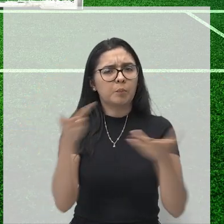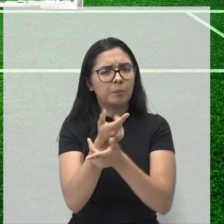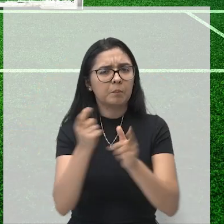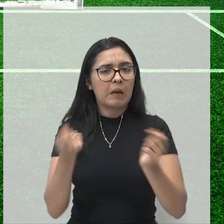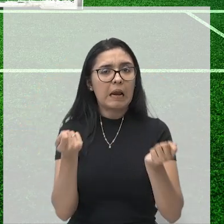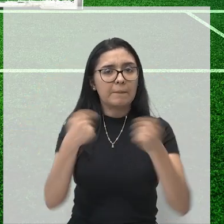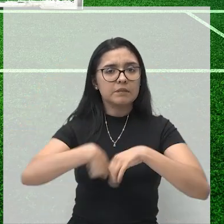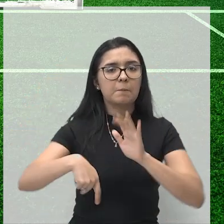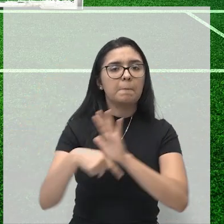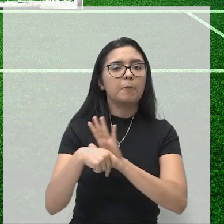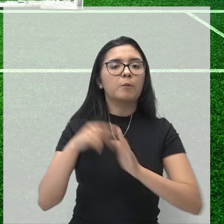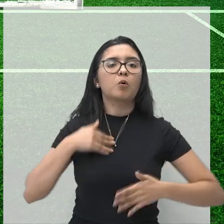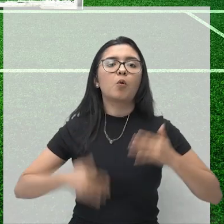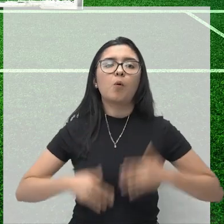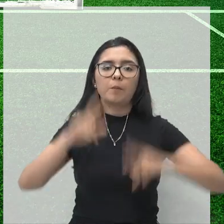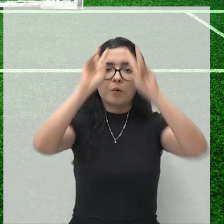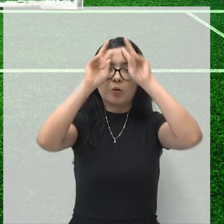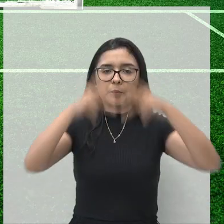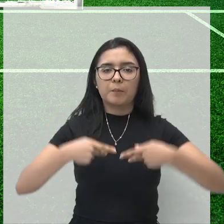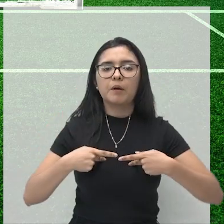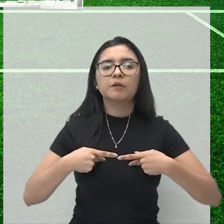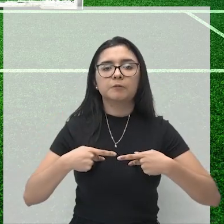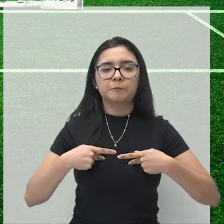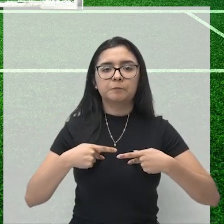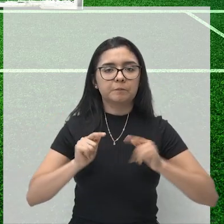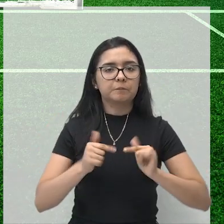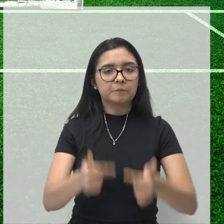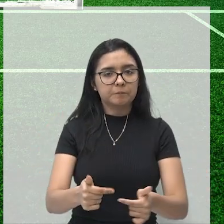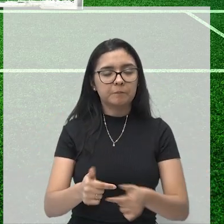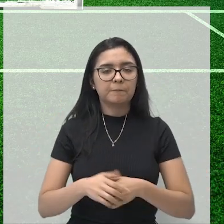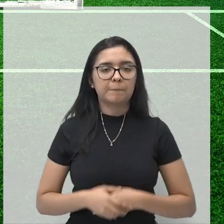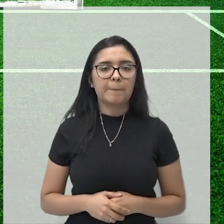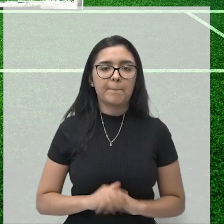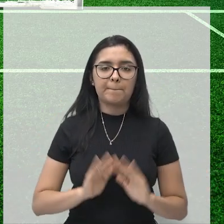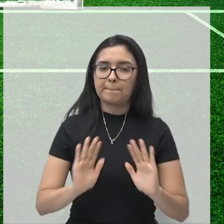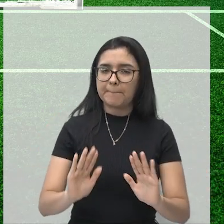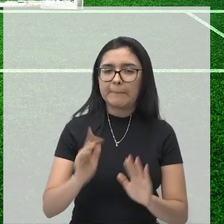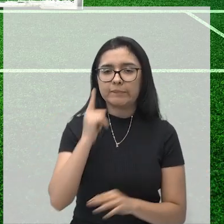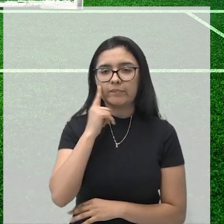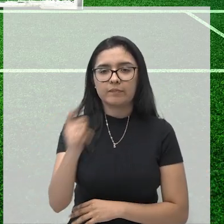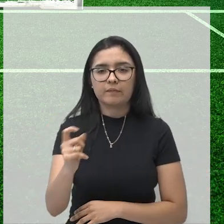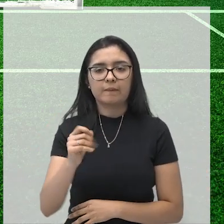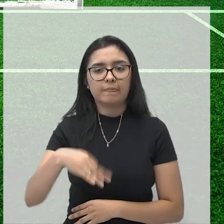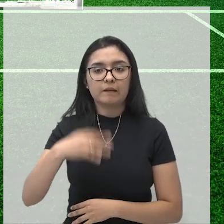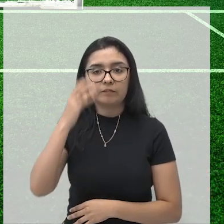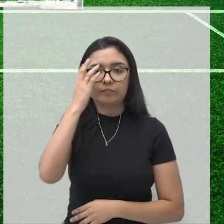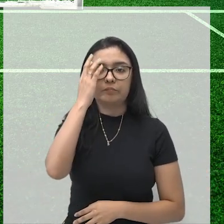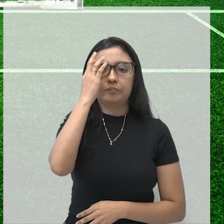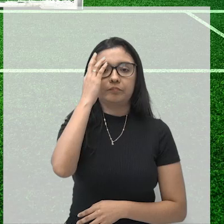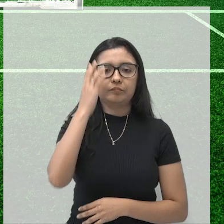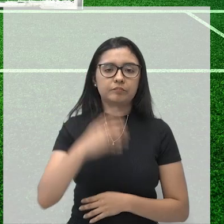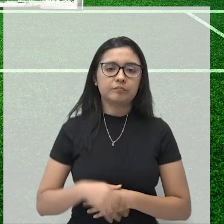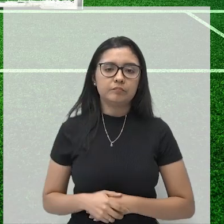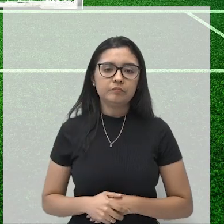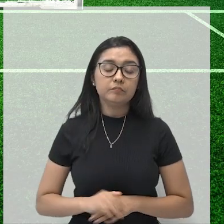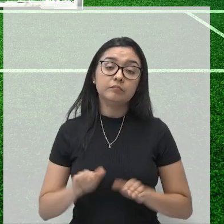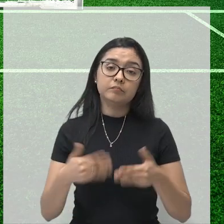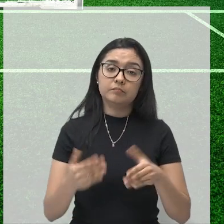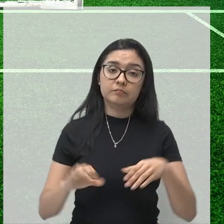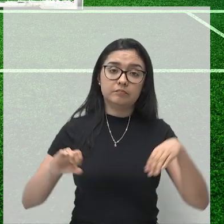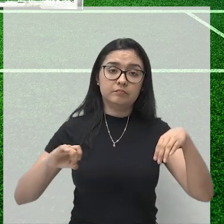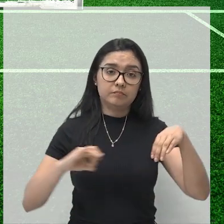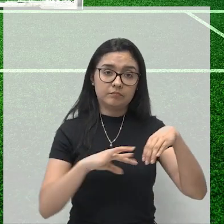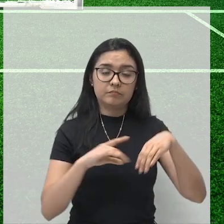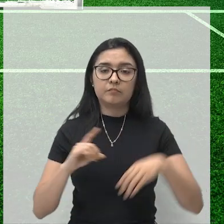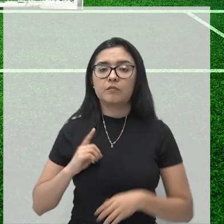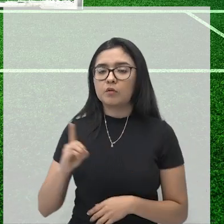e capacidade do corpo humano em ação. Olha só que interessante. Gente, o passe do João